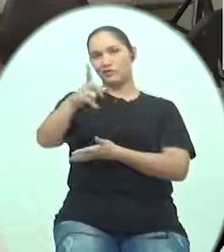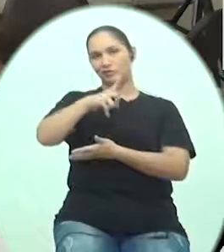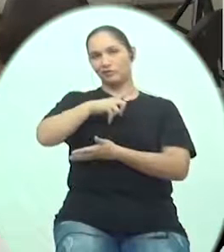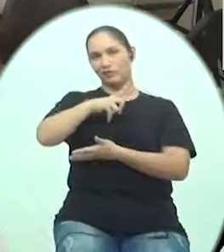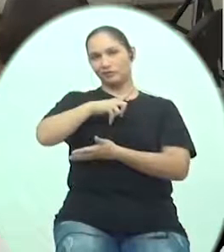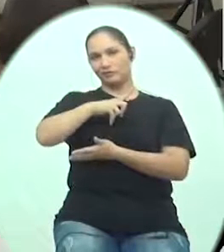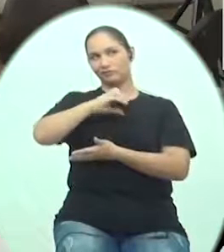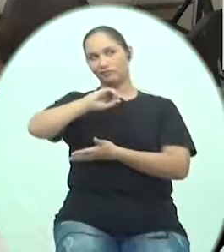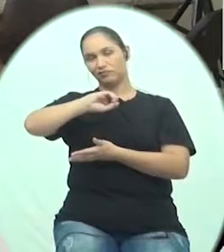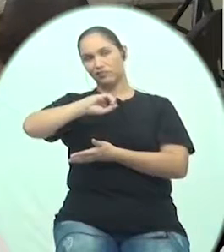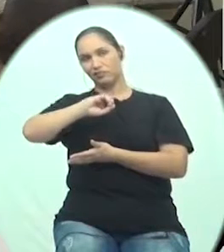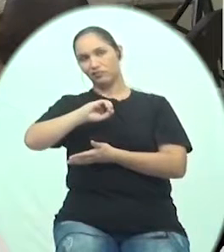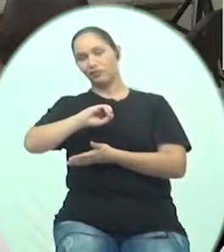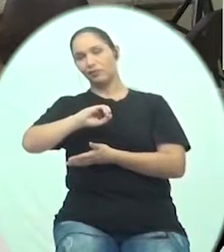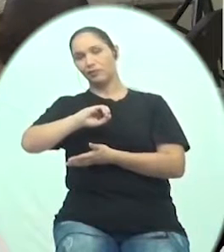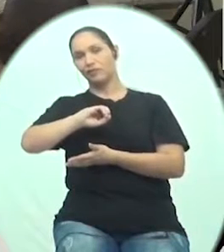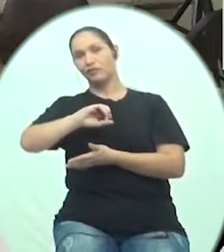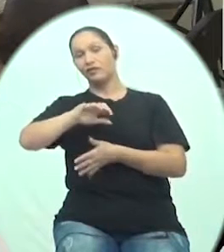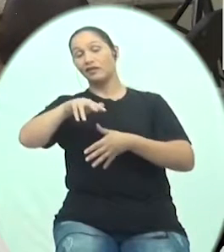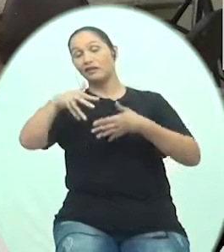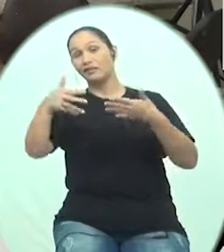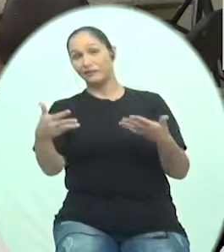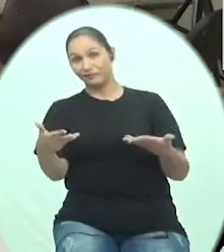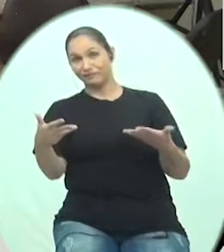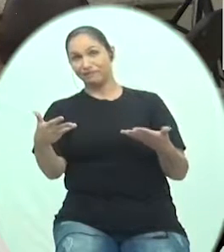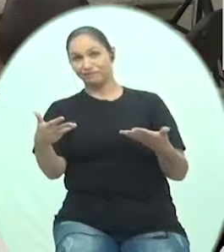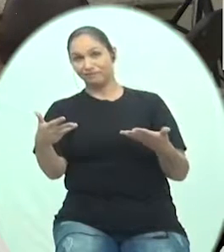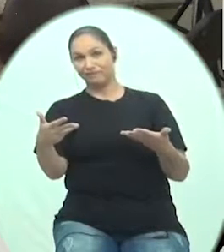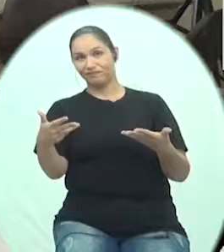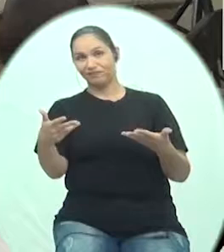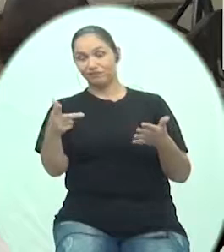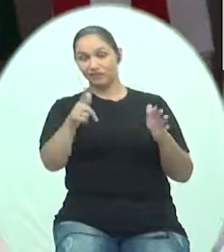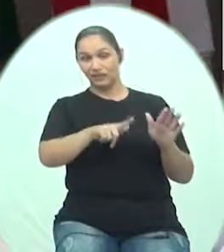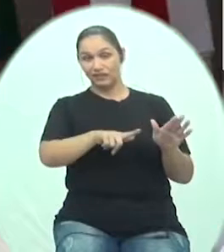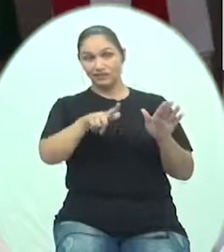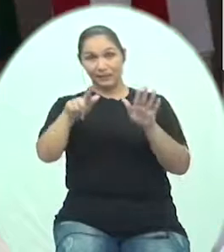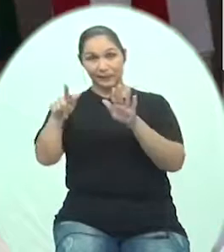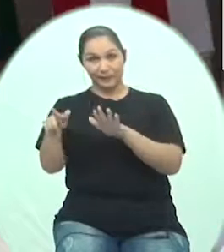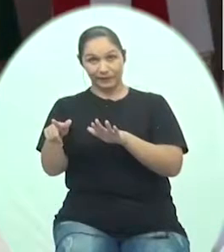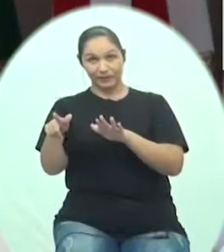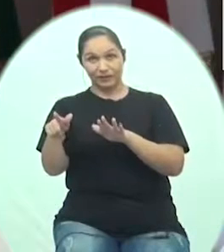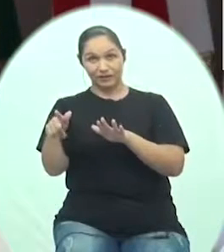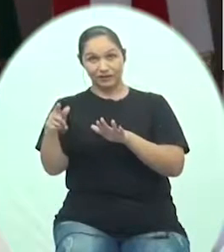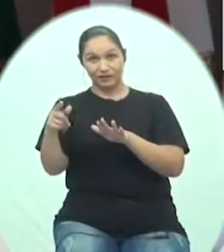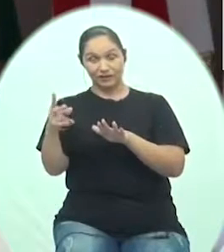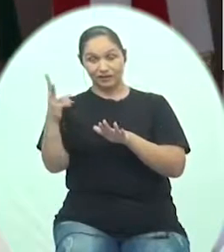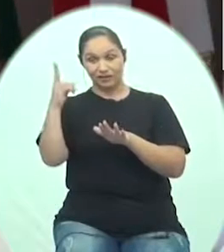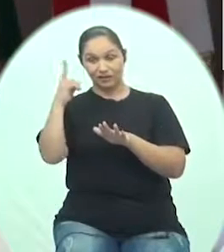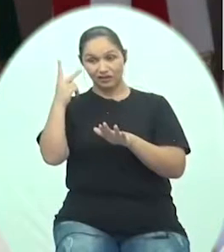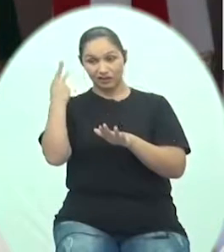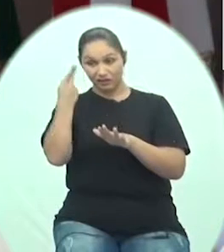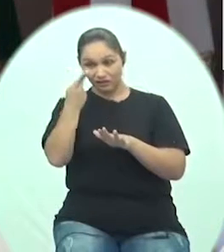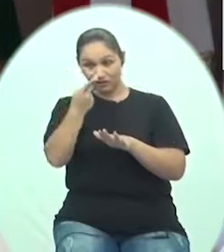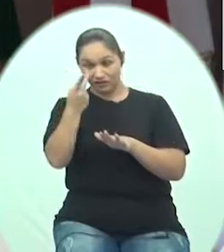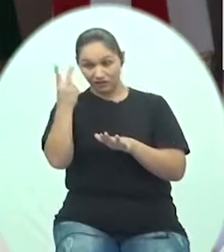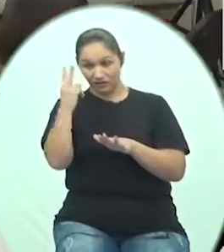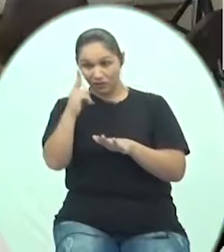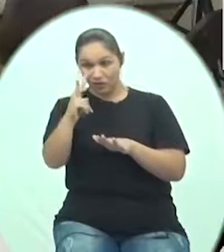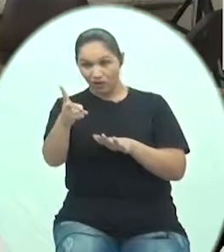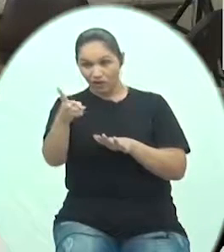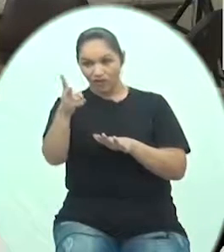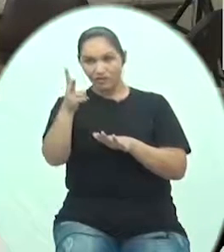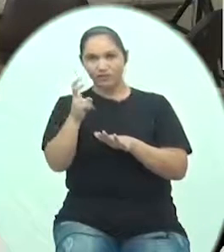ou na semana seguinte e naquela naquela semana a unidade estava estava